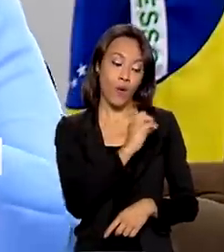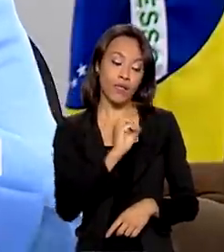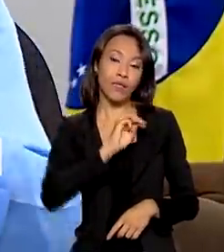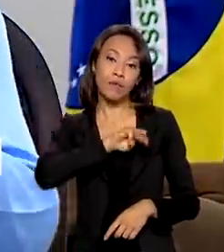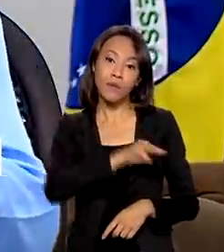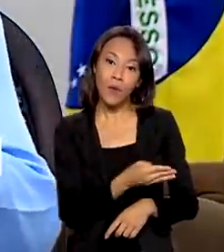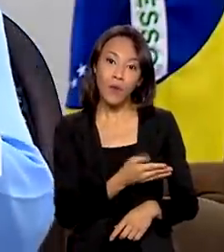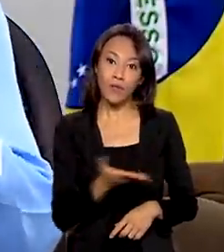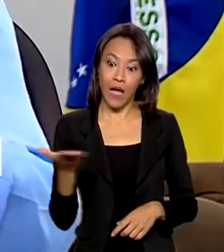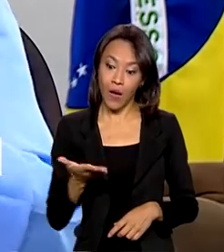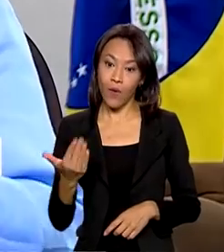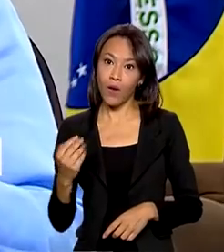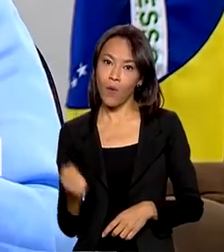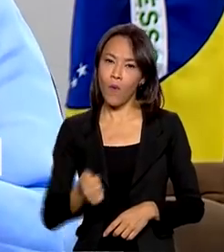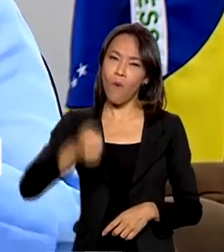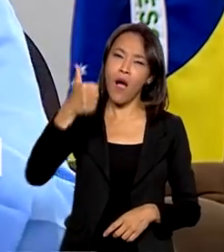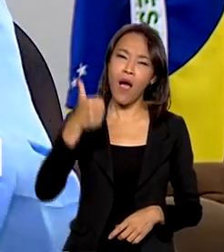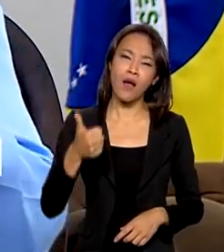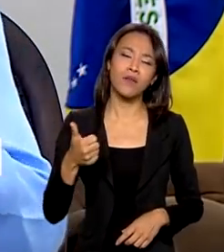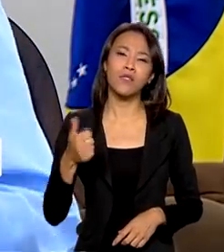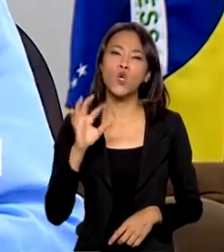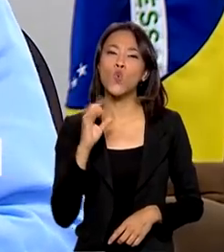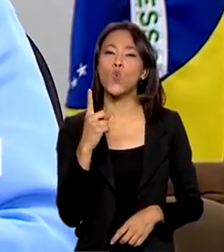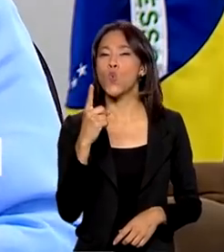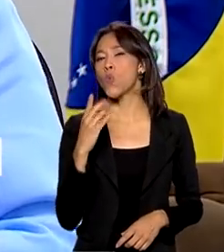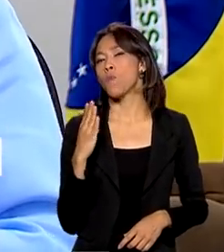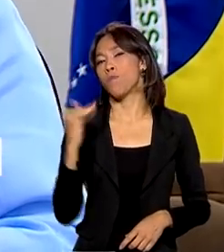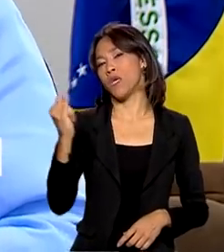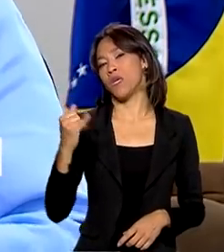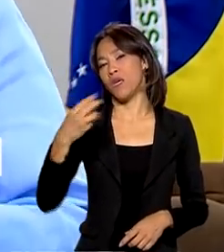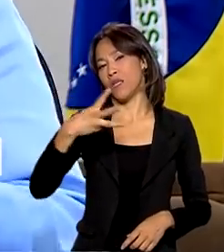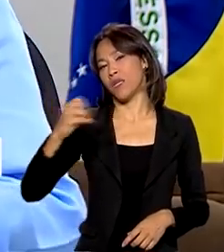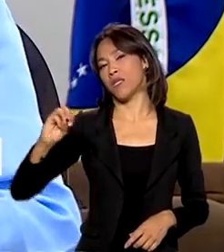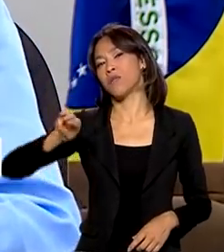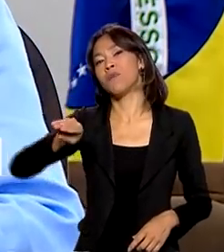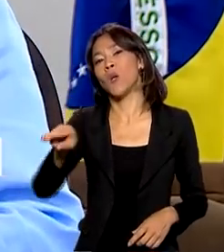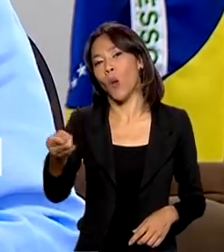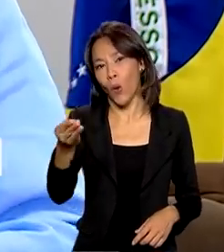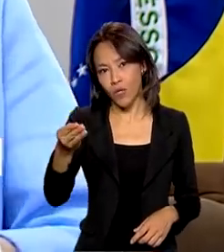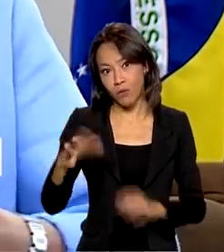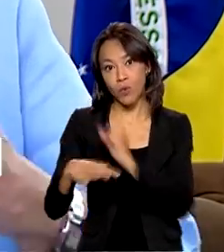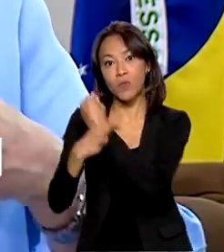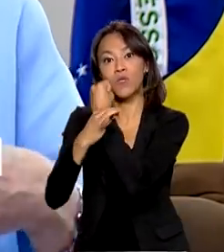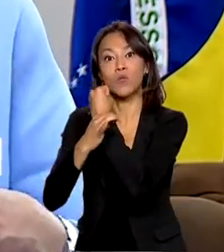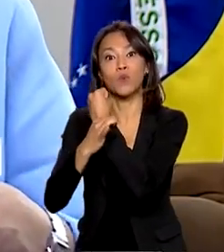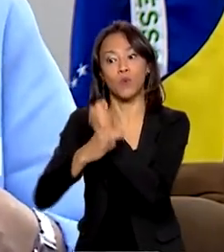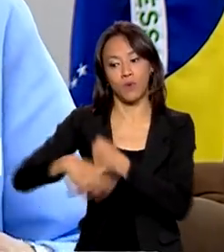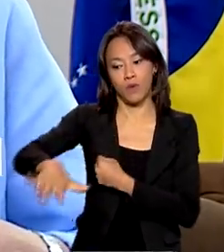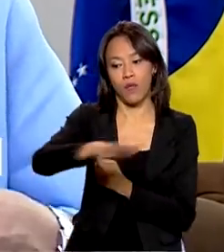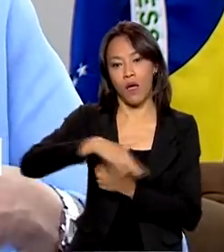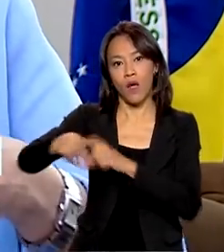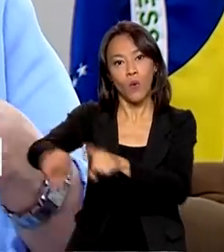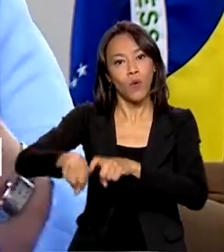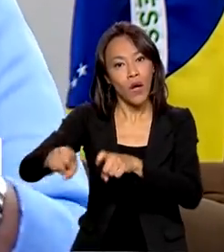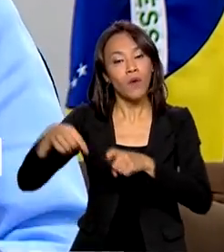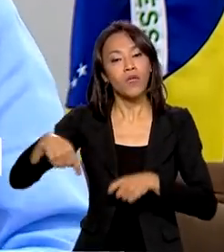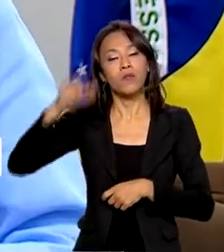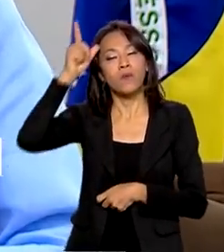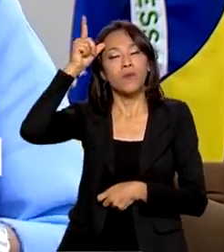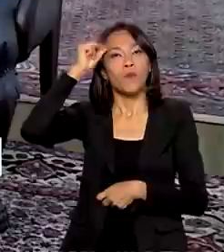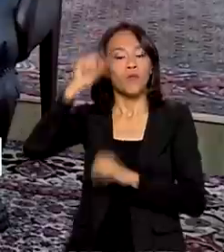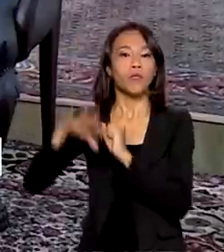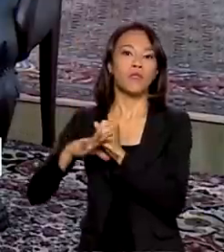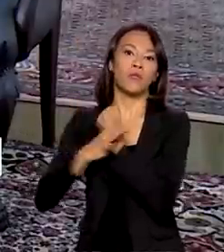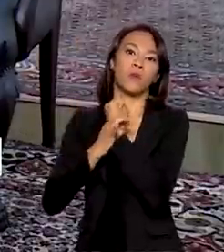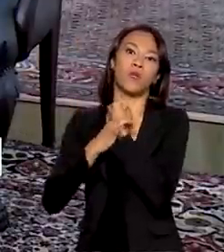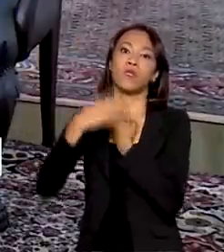esse ano nós quase batemos aí 1300000000 para o seguro Rural e isso traz tranquilidade traz